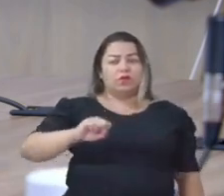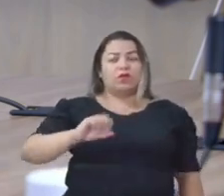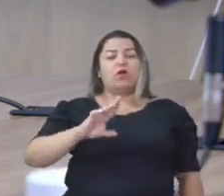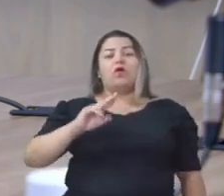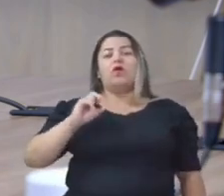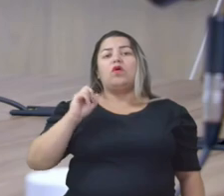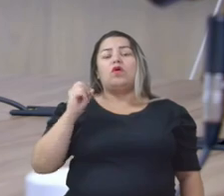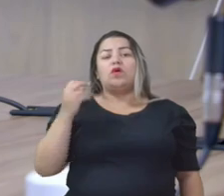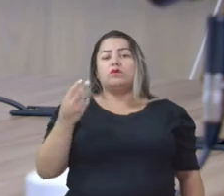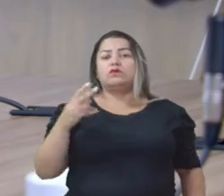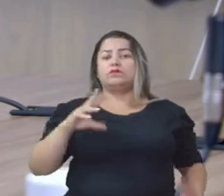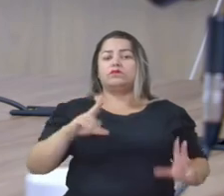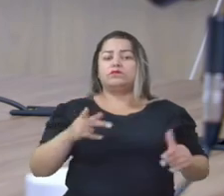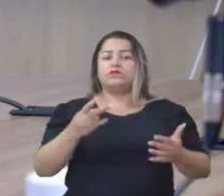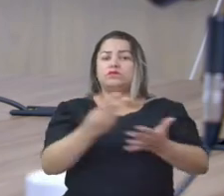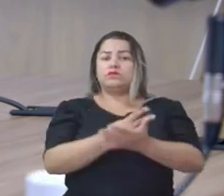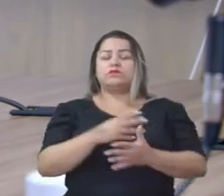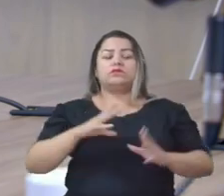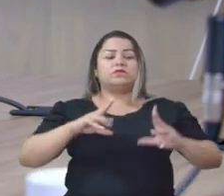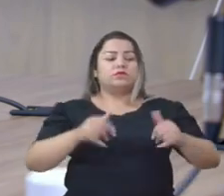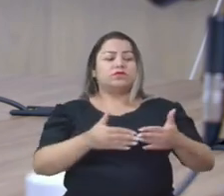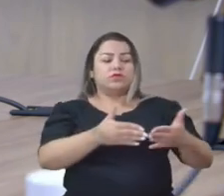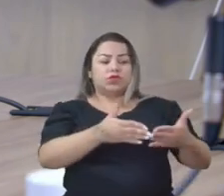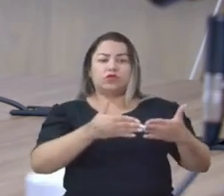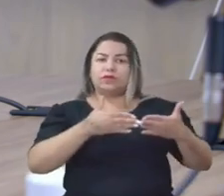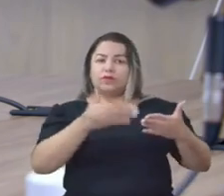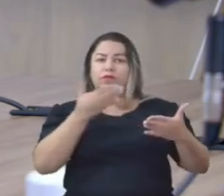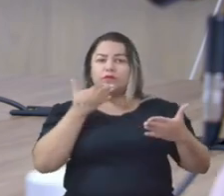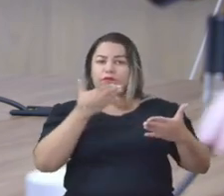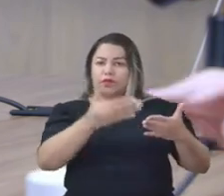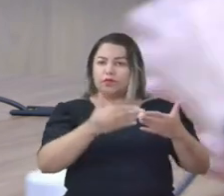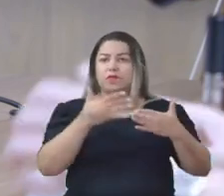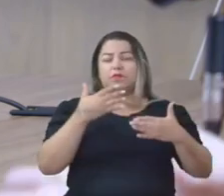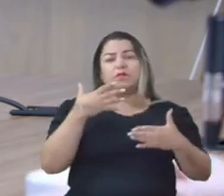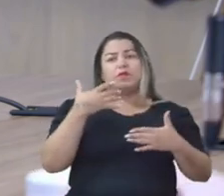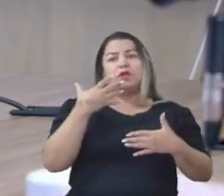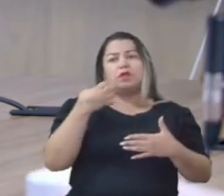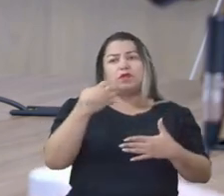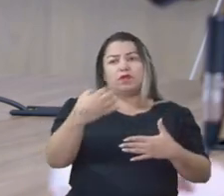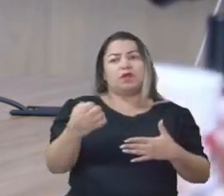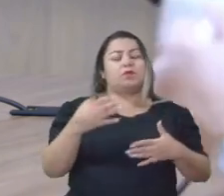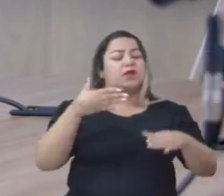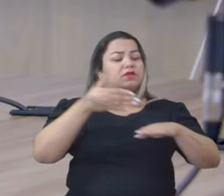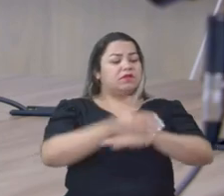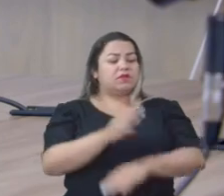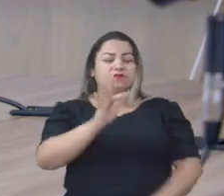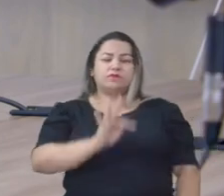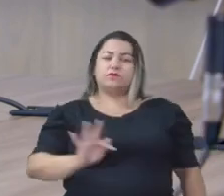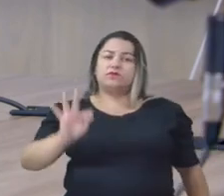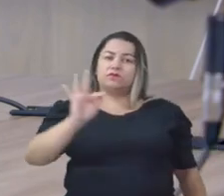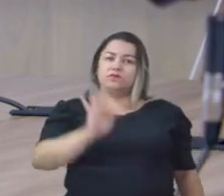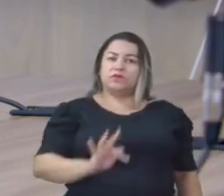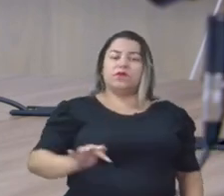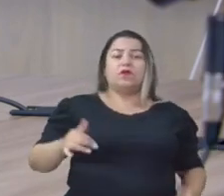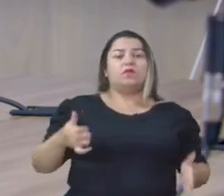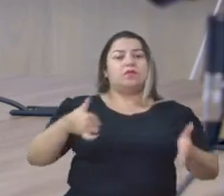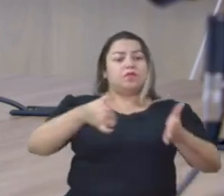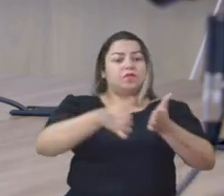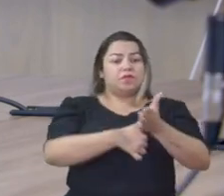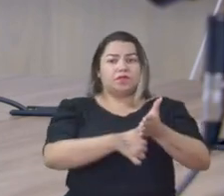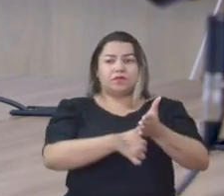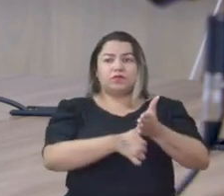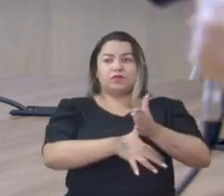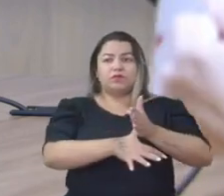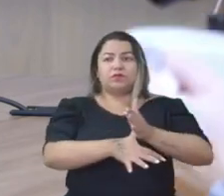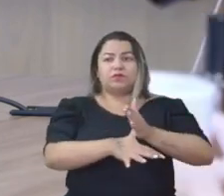seja, para tudo a gente tinha que pedir permissão, seja para viajar, seja para entrar na faculdade, seja para tirar um RG, tudo. Então, a